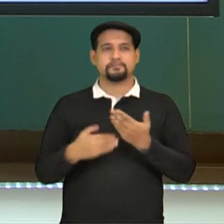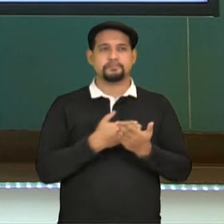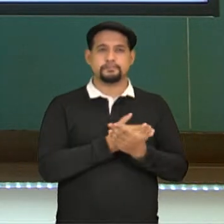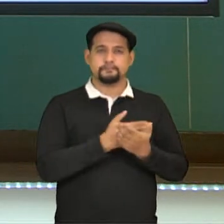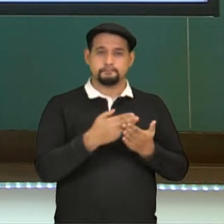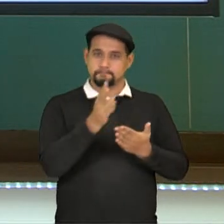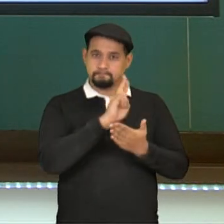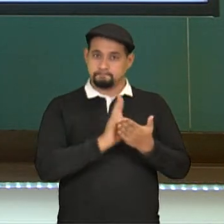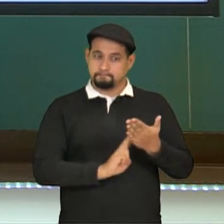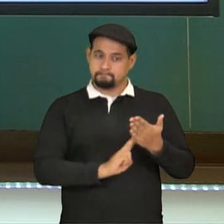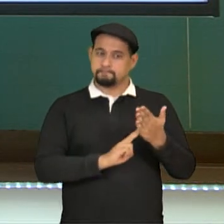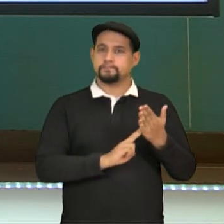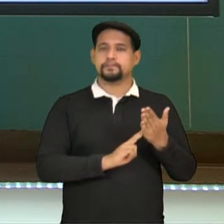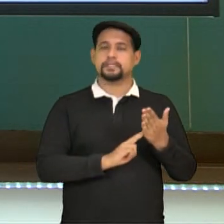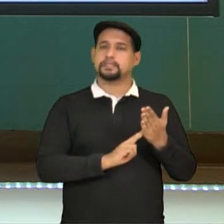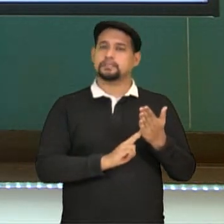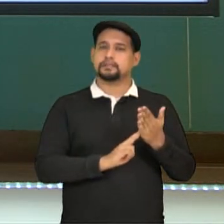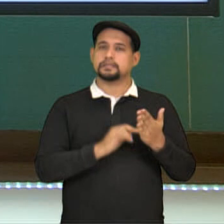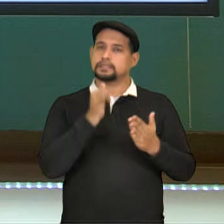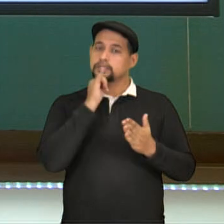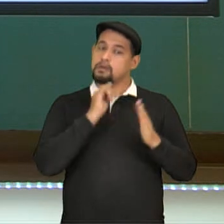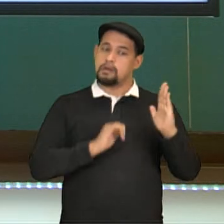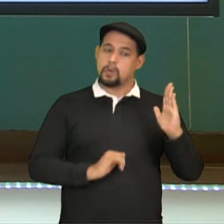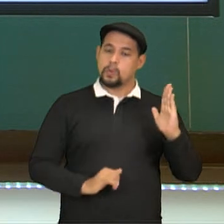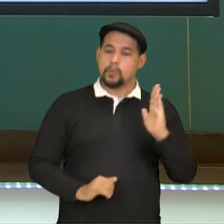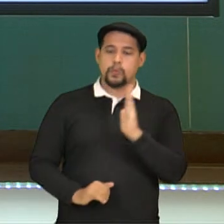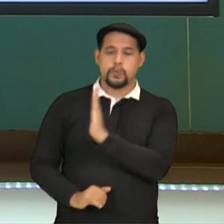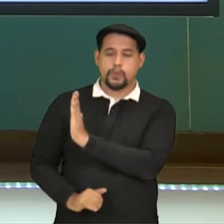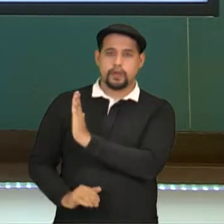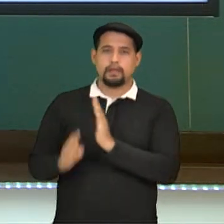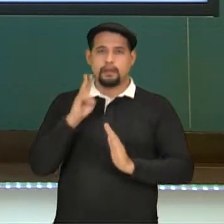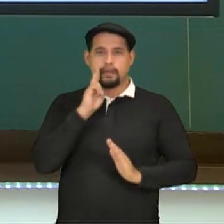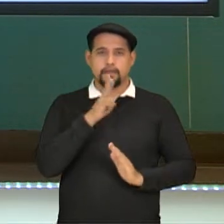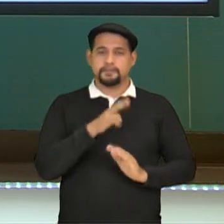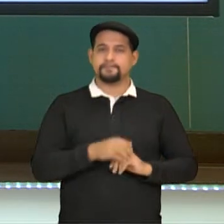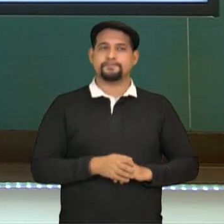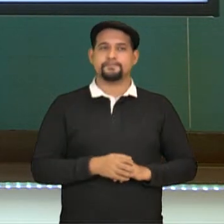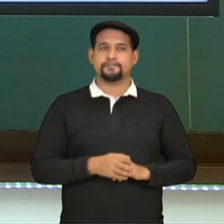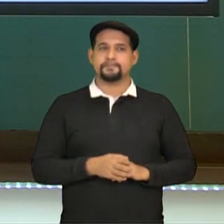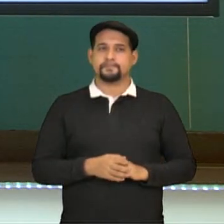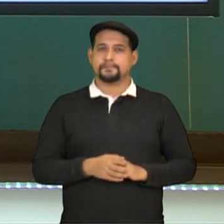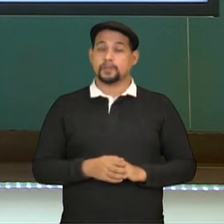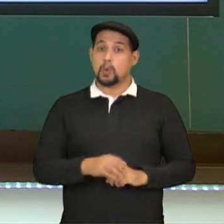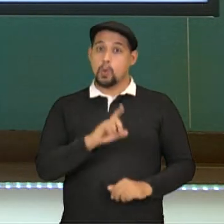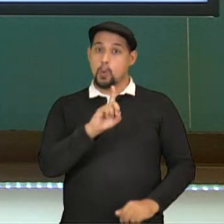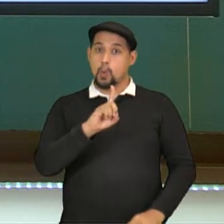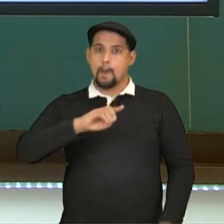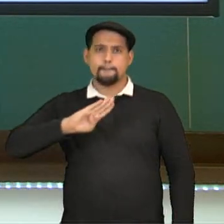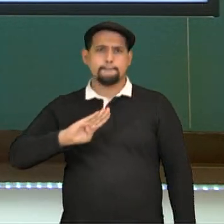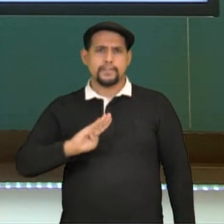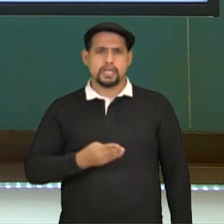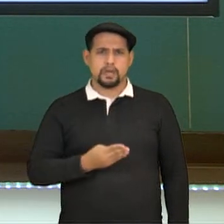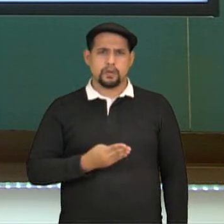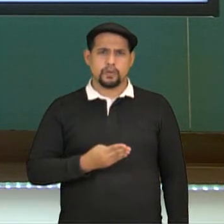leitura daqui, da esquerda para a direita. Então, eu vou ter aqui, ó, 1, bilhão,